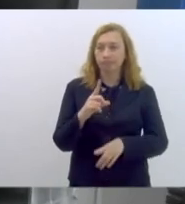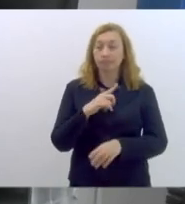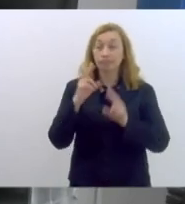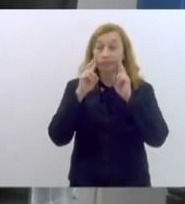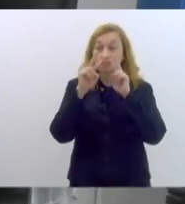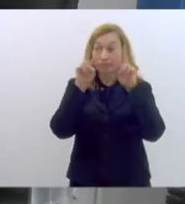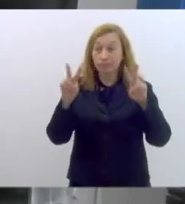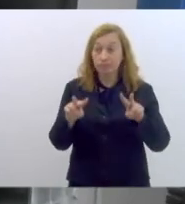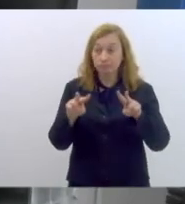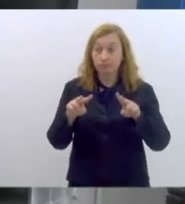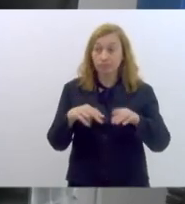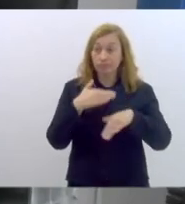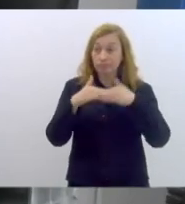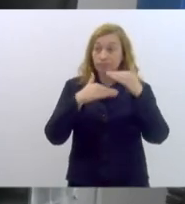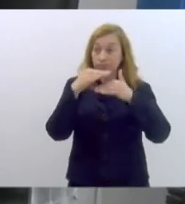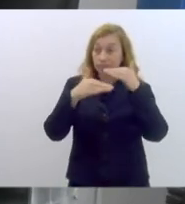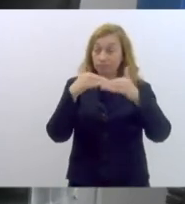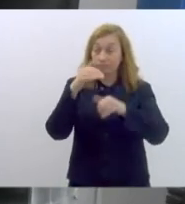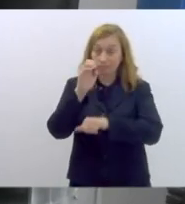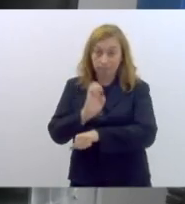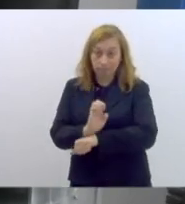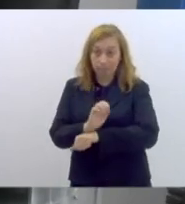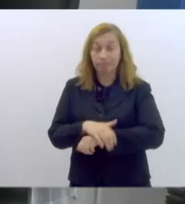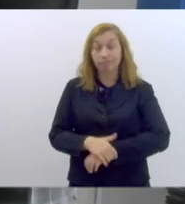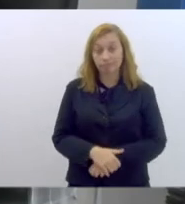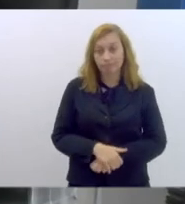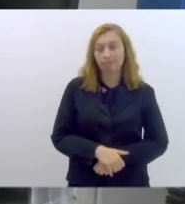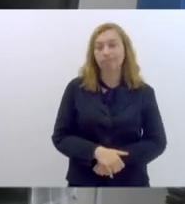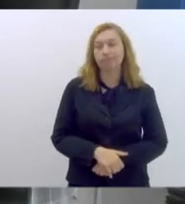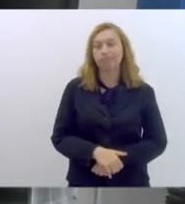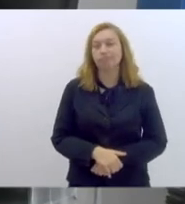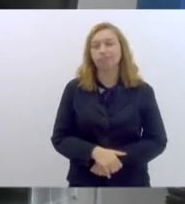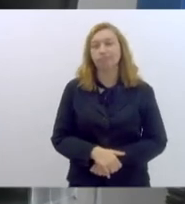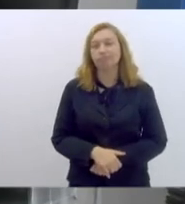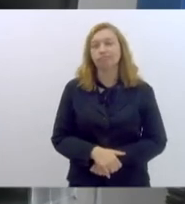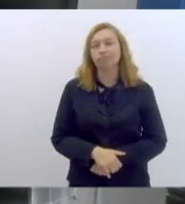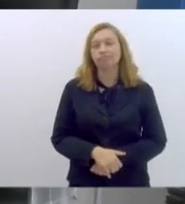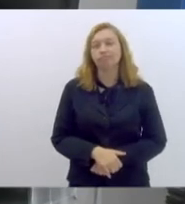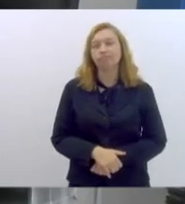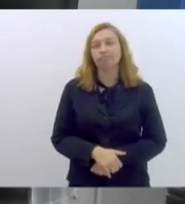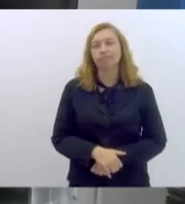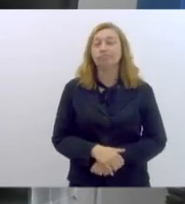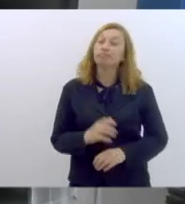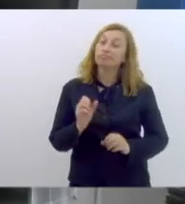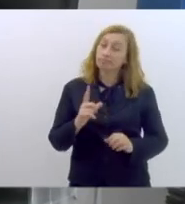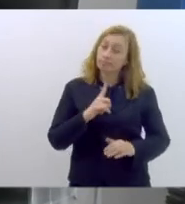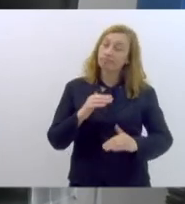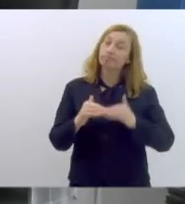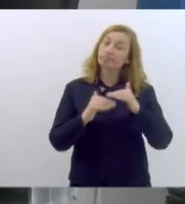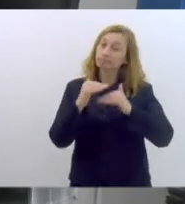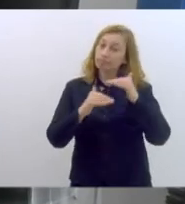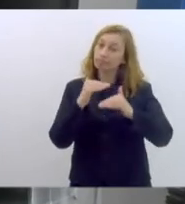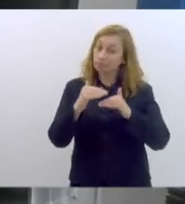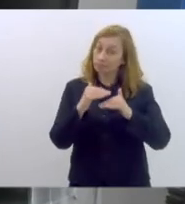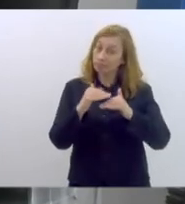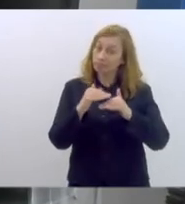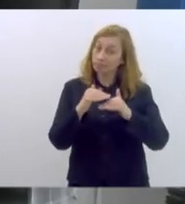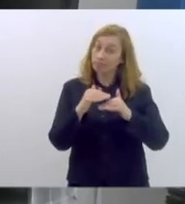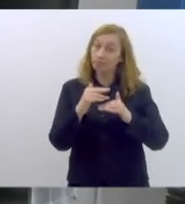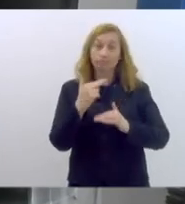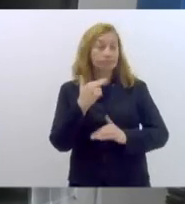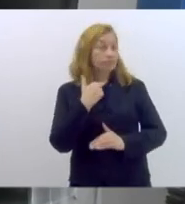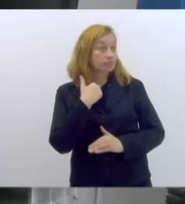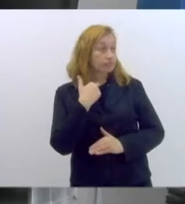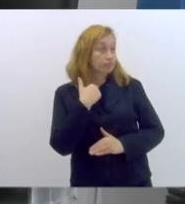visão desenvolvimentista do Estado. E, para ter desenvolvimento, não pode se